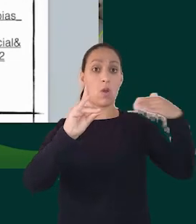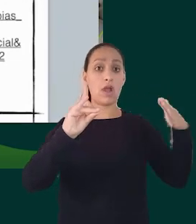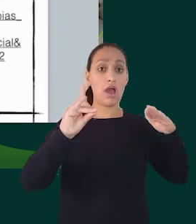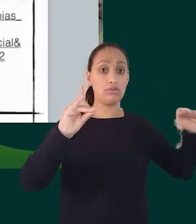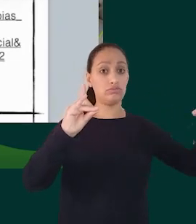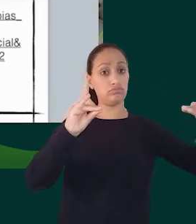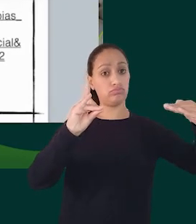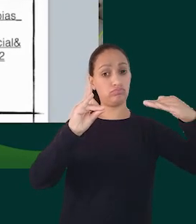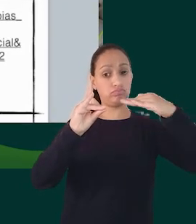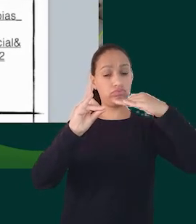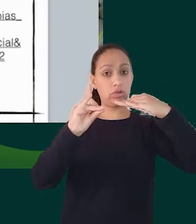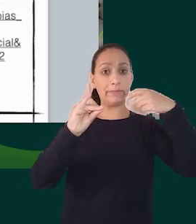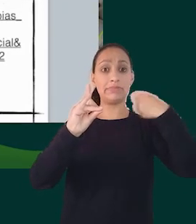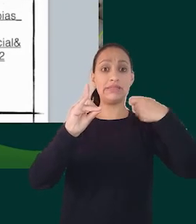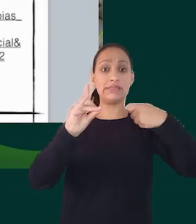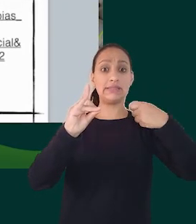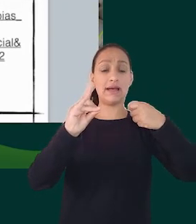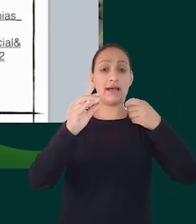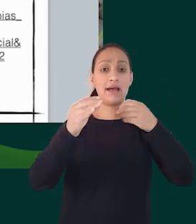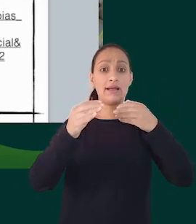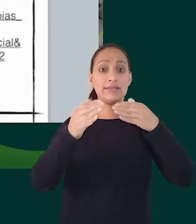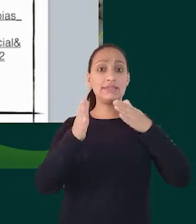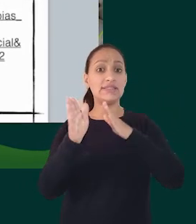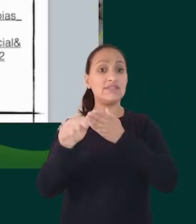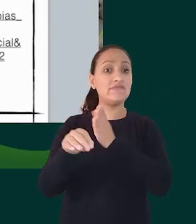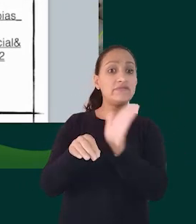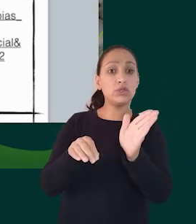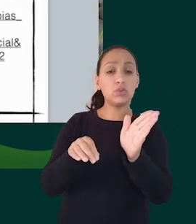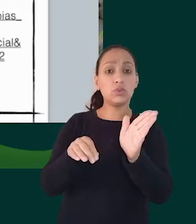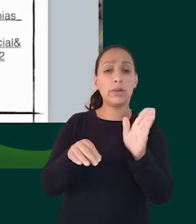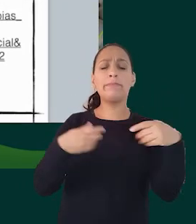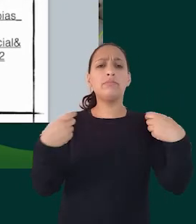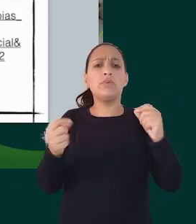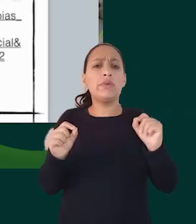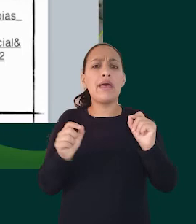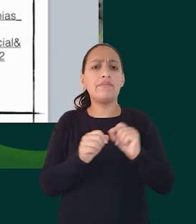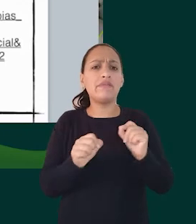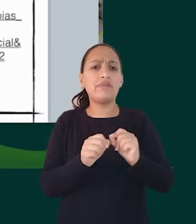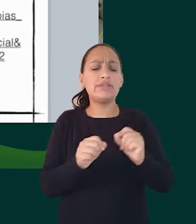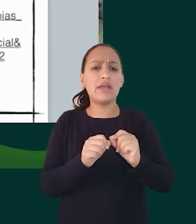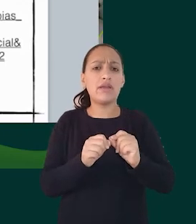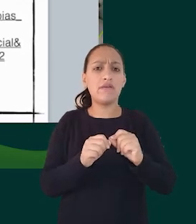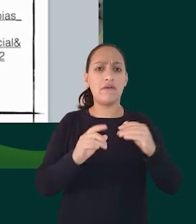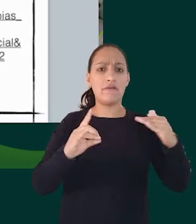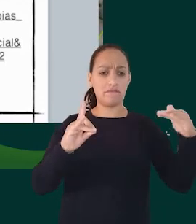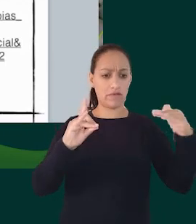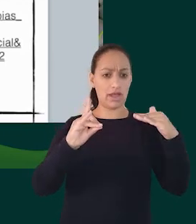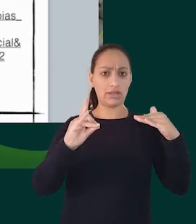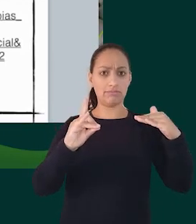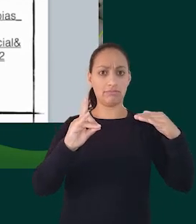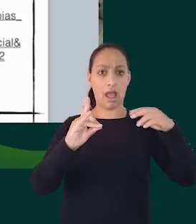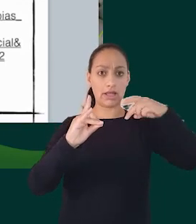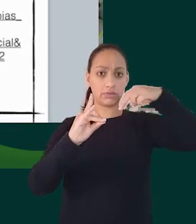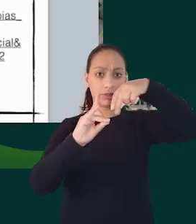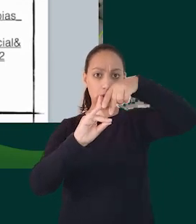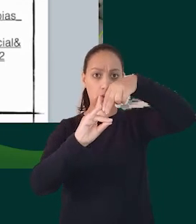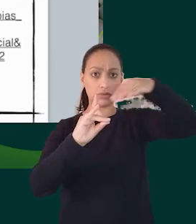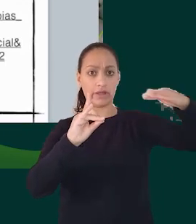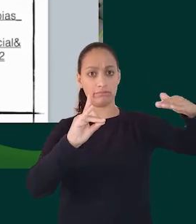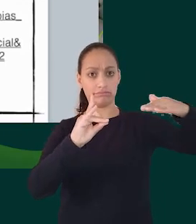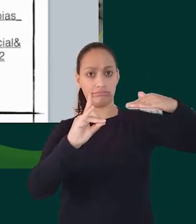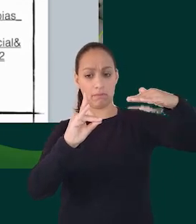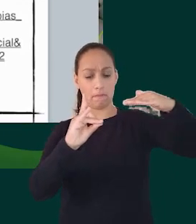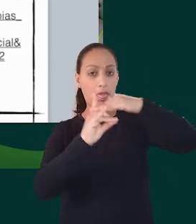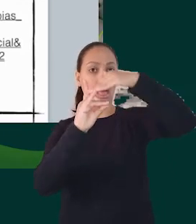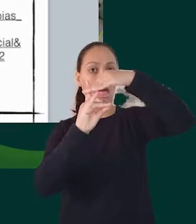vai atropelar aquela pessoa que está na frente, ele vai atropelar aquela pessoa que está, aquelas pessoas que estão do lado, né?